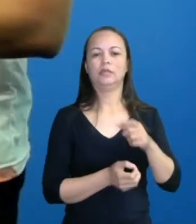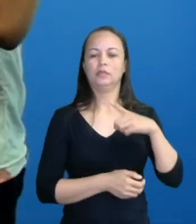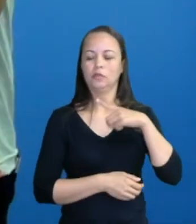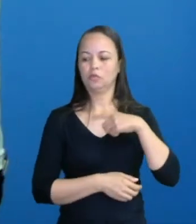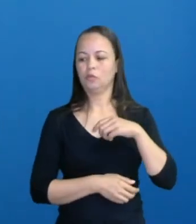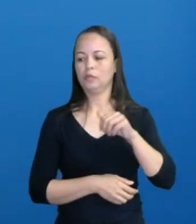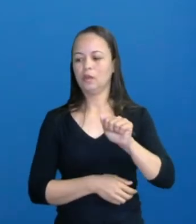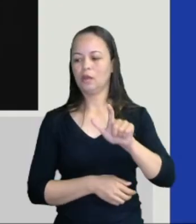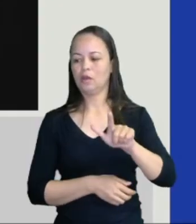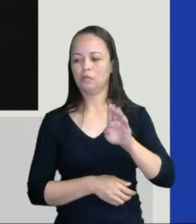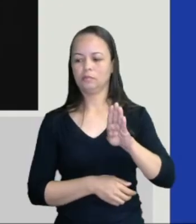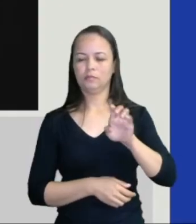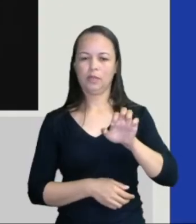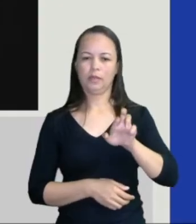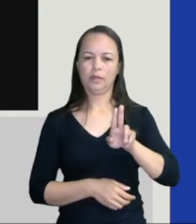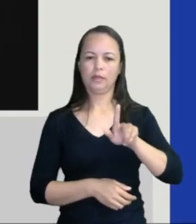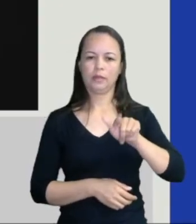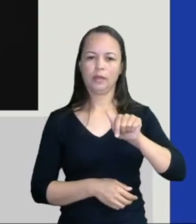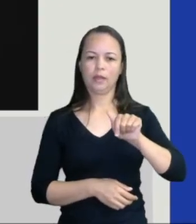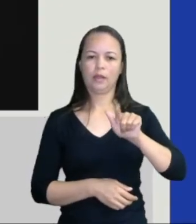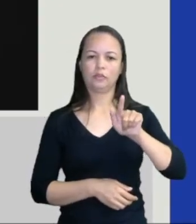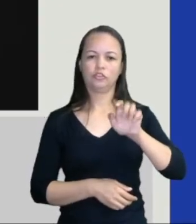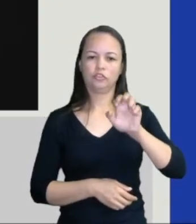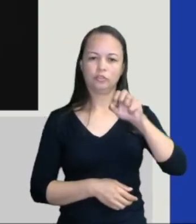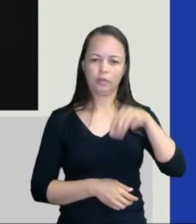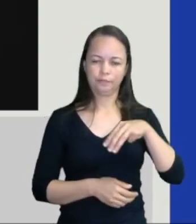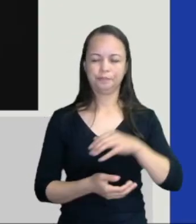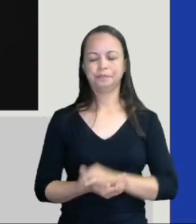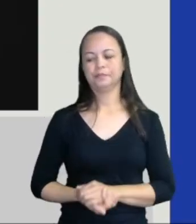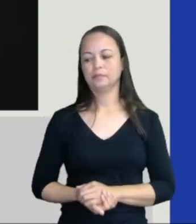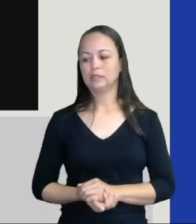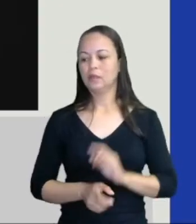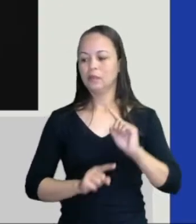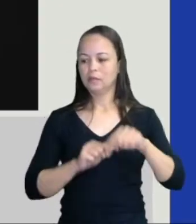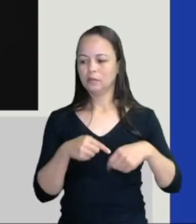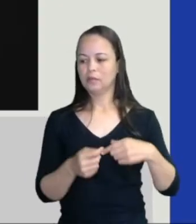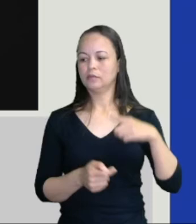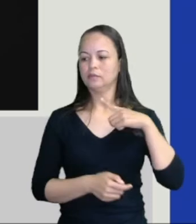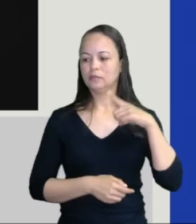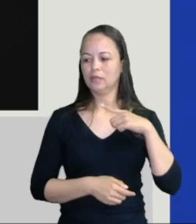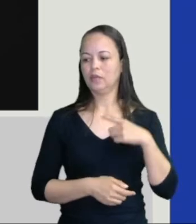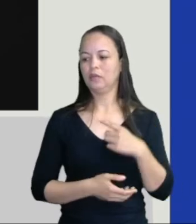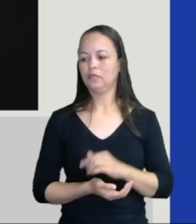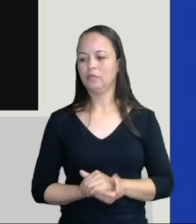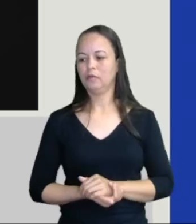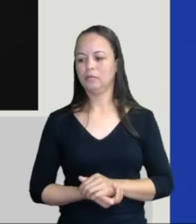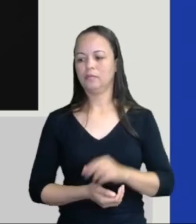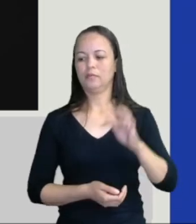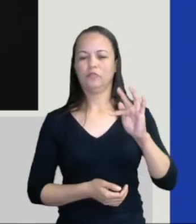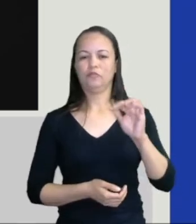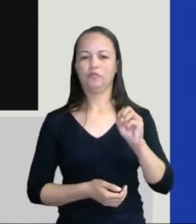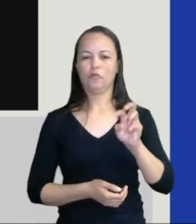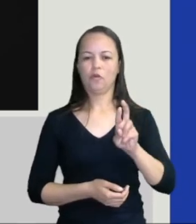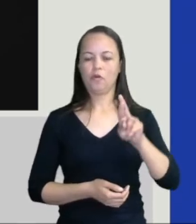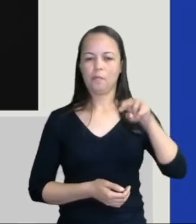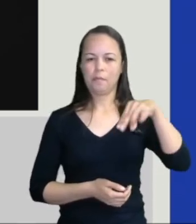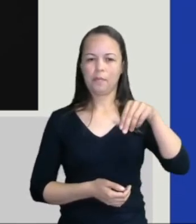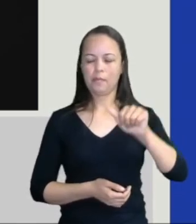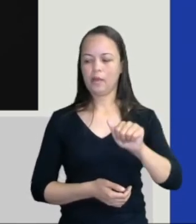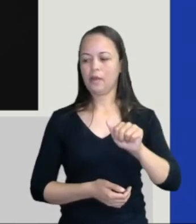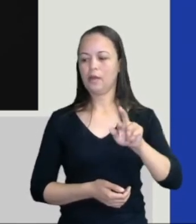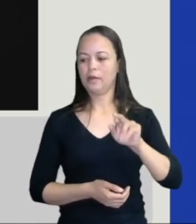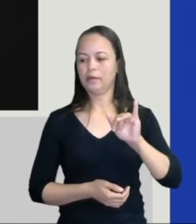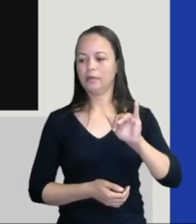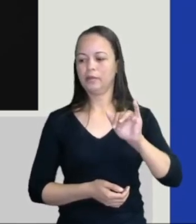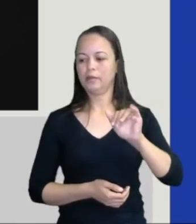albergagem. Depois nós vamos ter a farmiriagem, que é uma taxa para casamento. Vai casar? Paga.